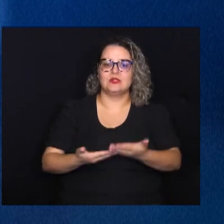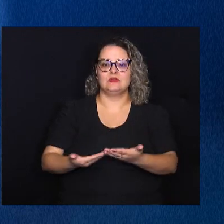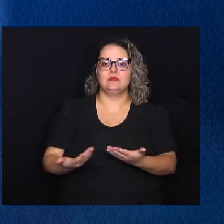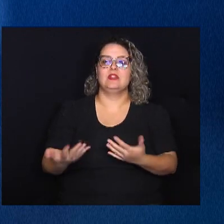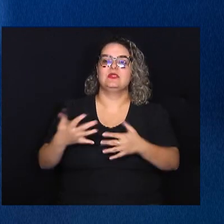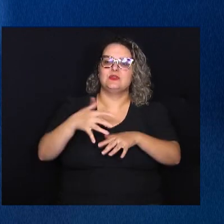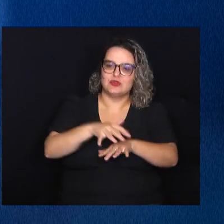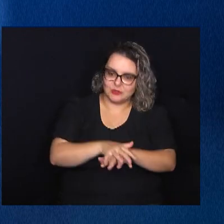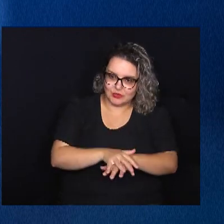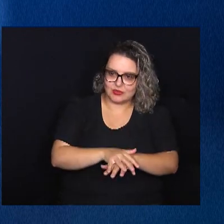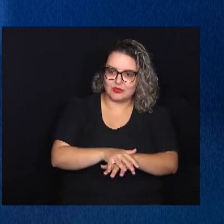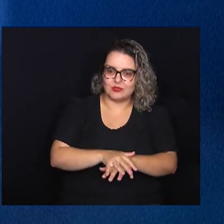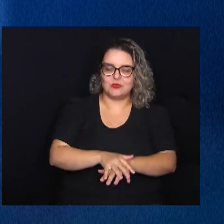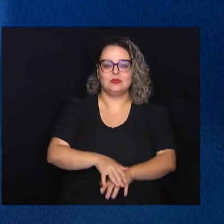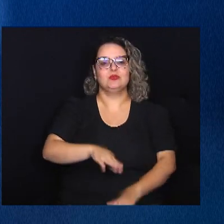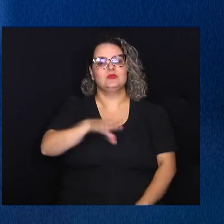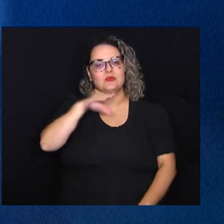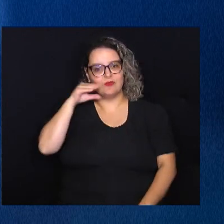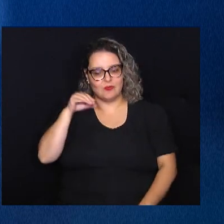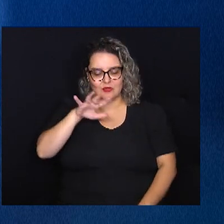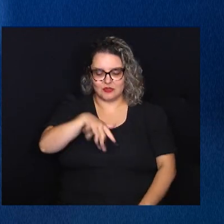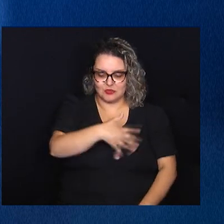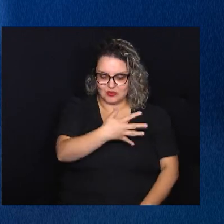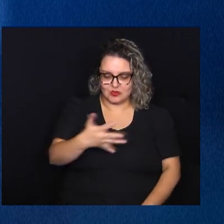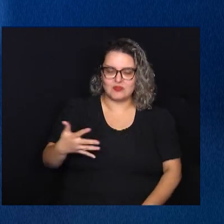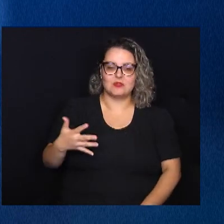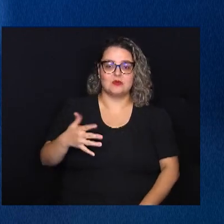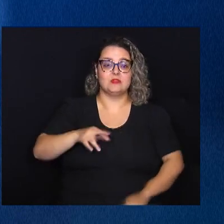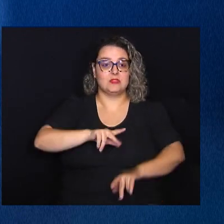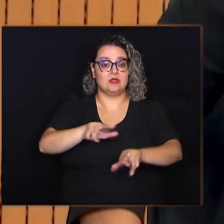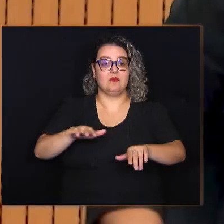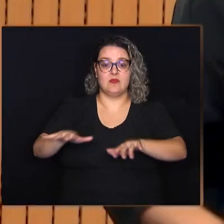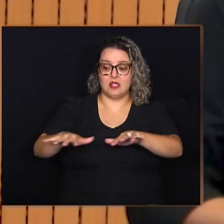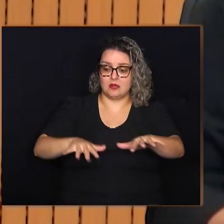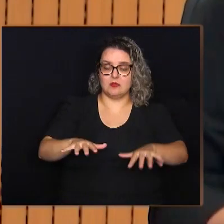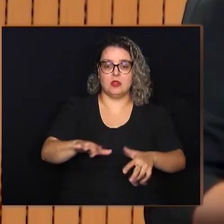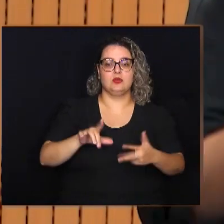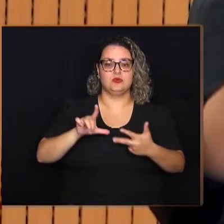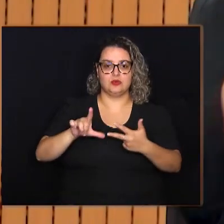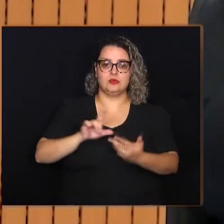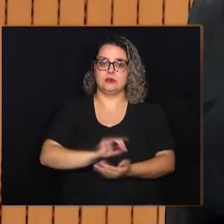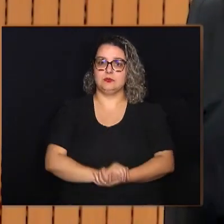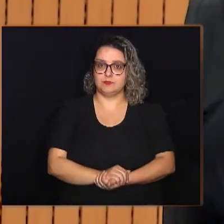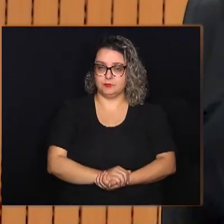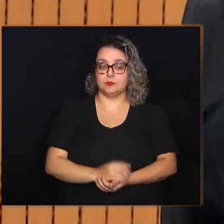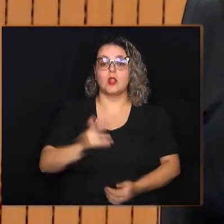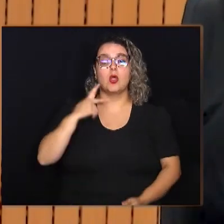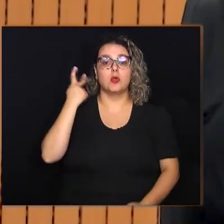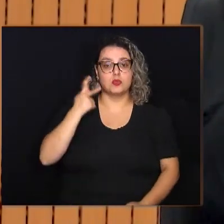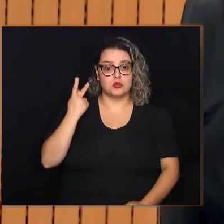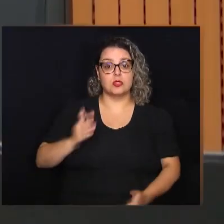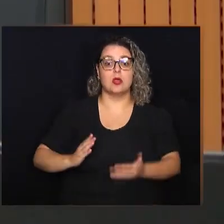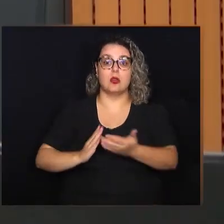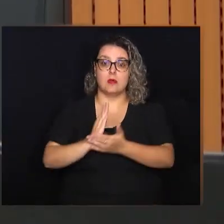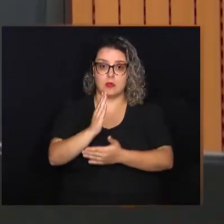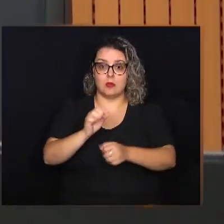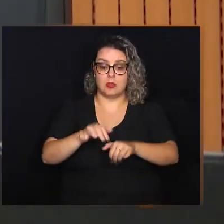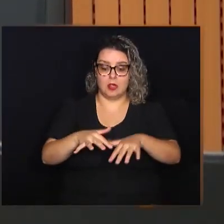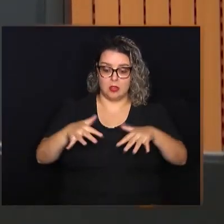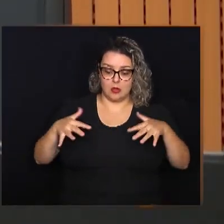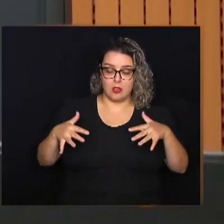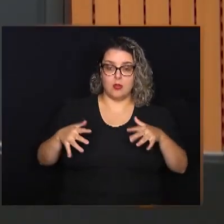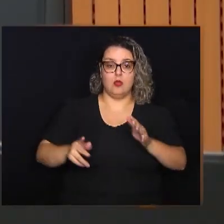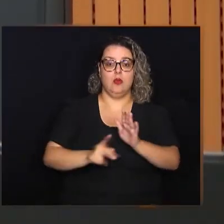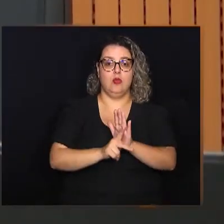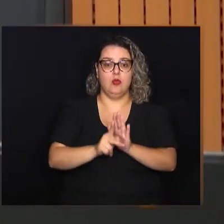do quadro funcional da casa em diferentes áreas do Legislativo os vereadores aprovaram em plenário um